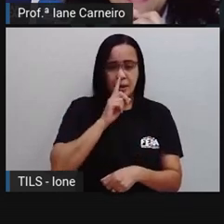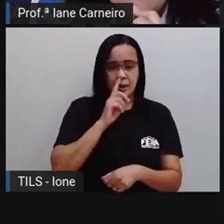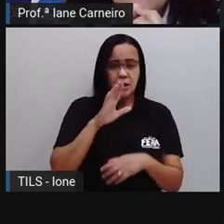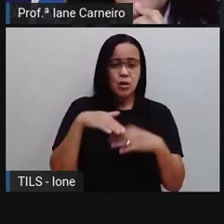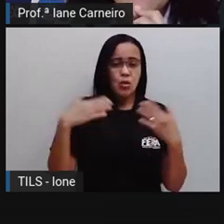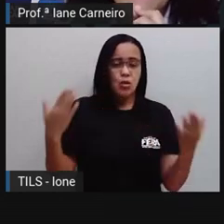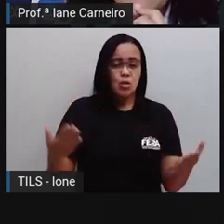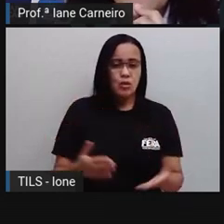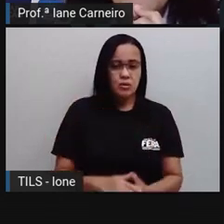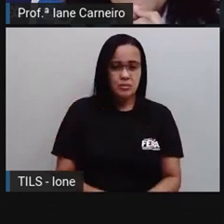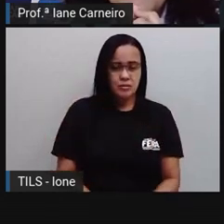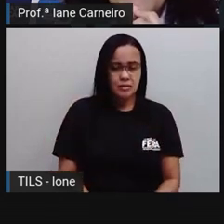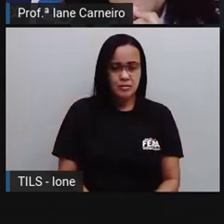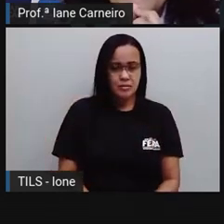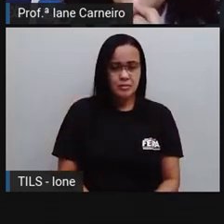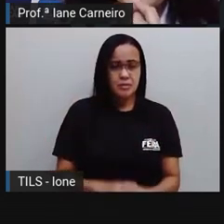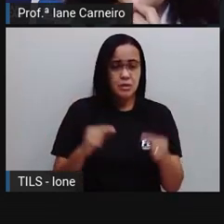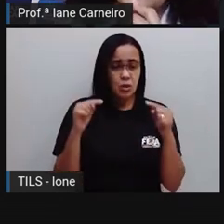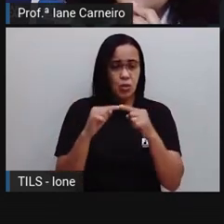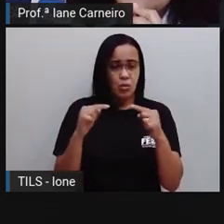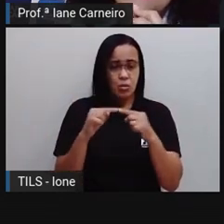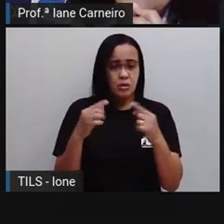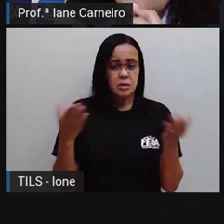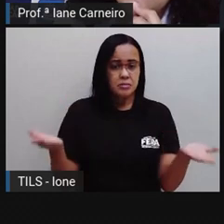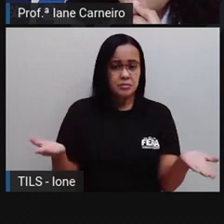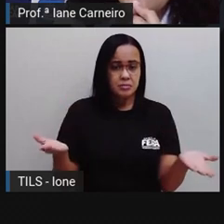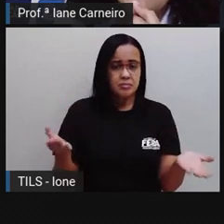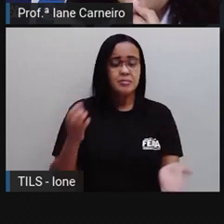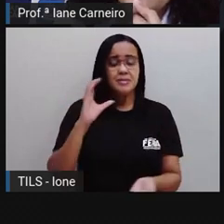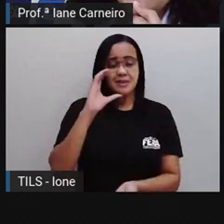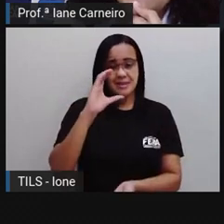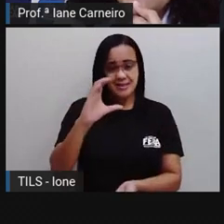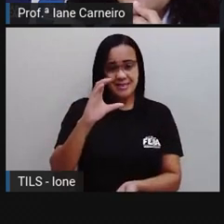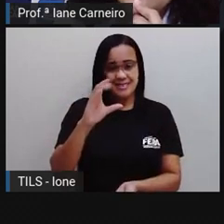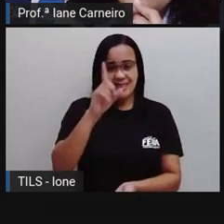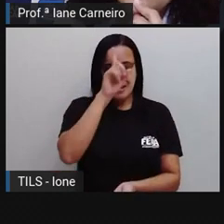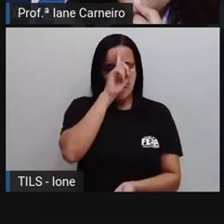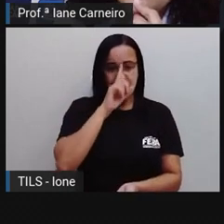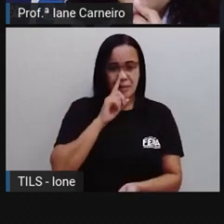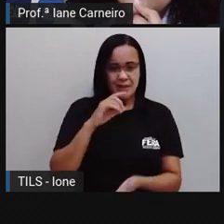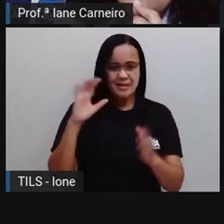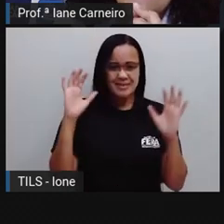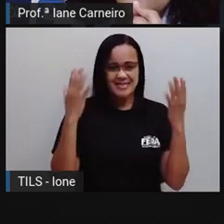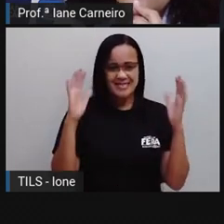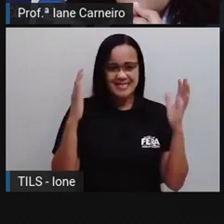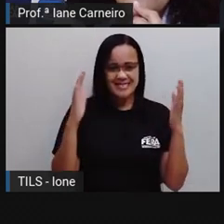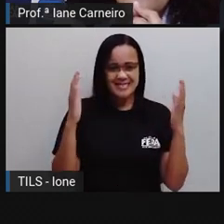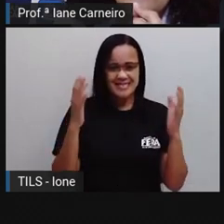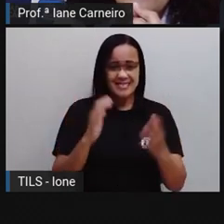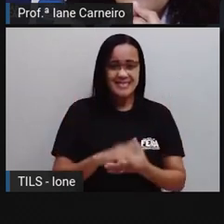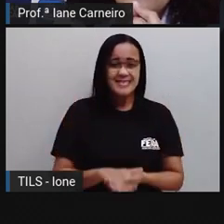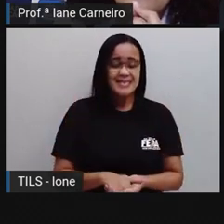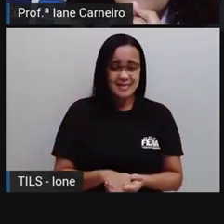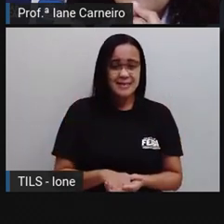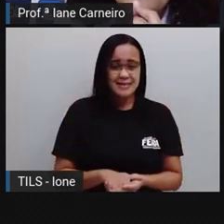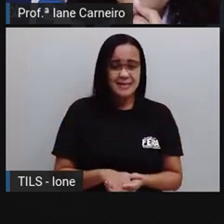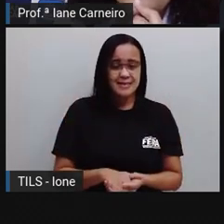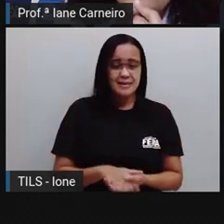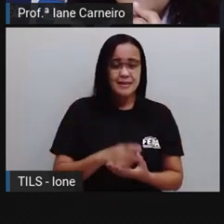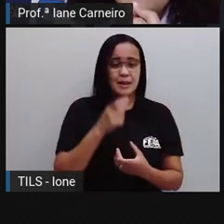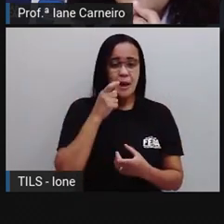tá escrito o quê aí a letra C amarela aqui agora ó